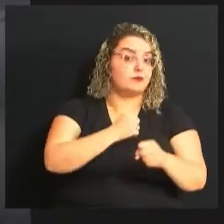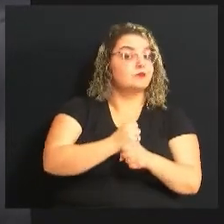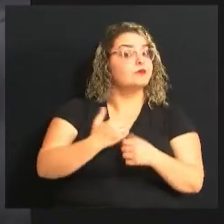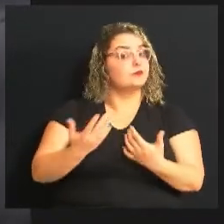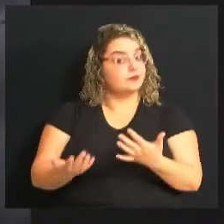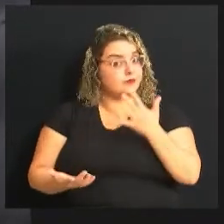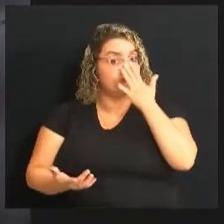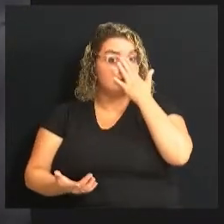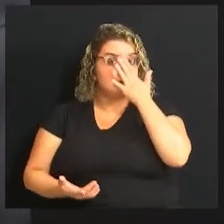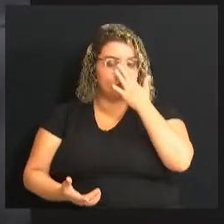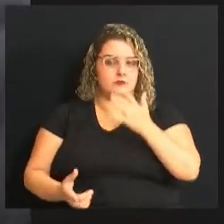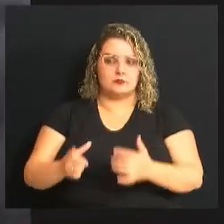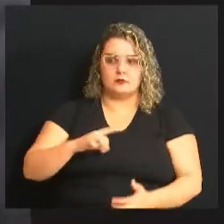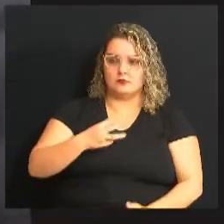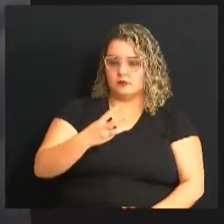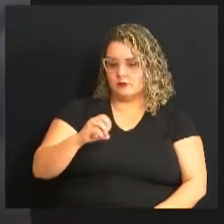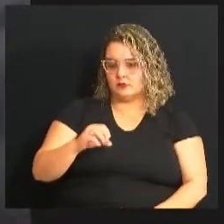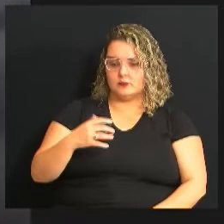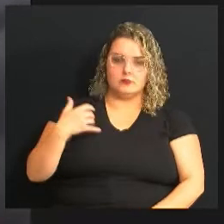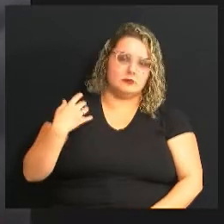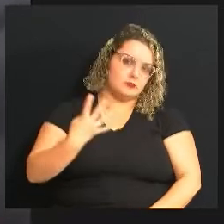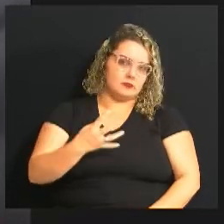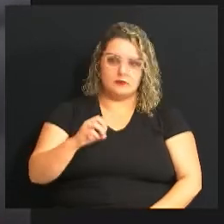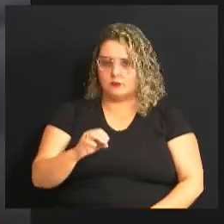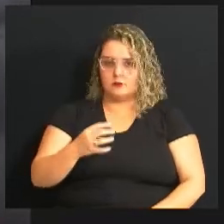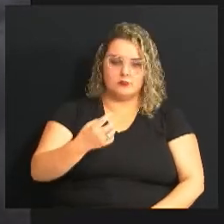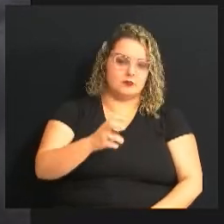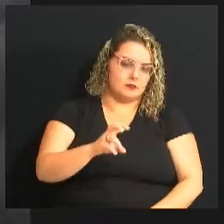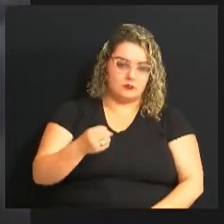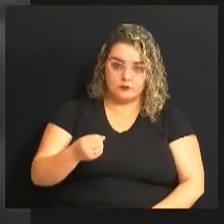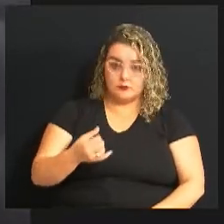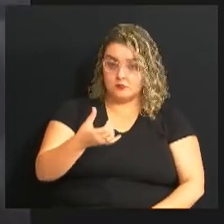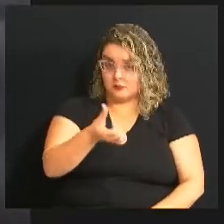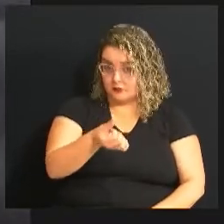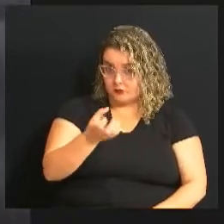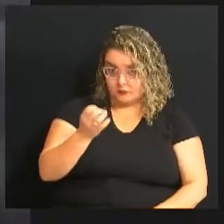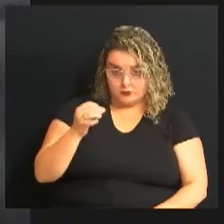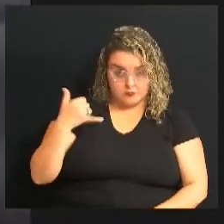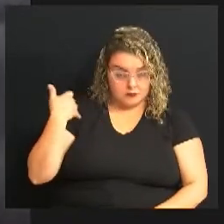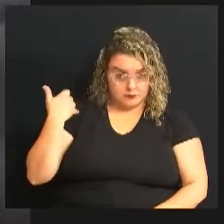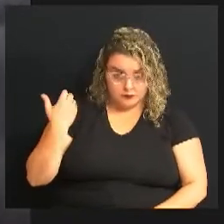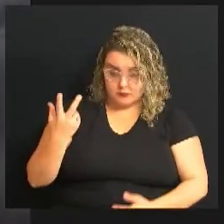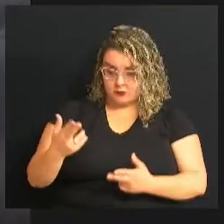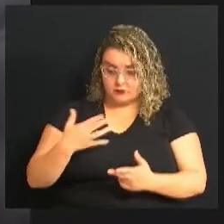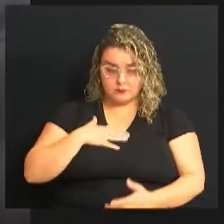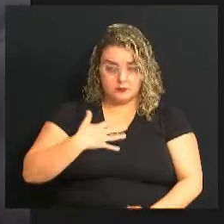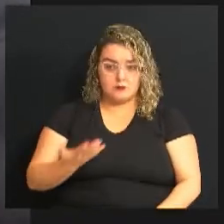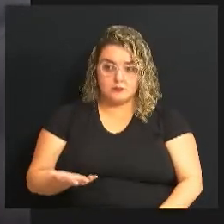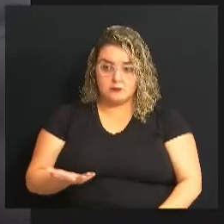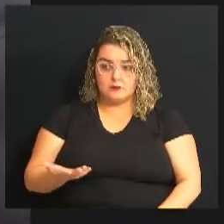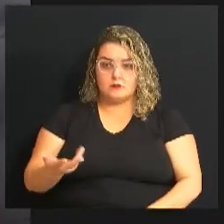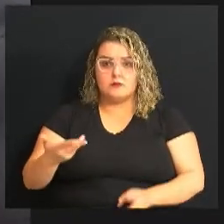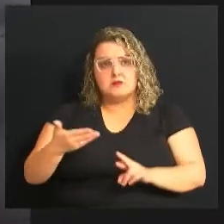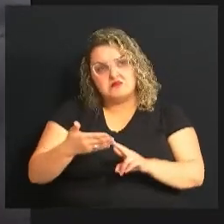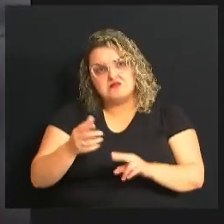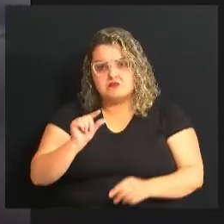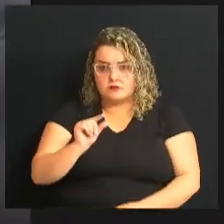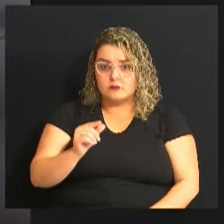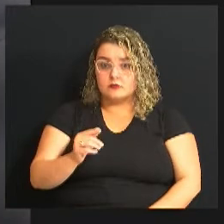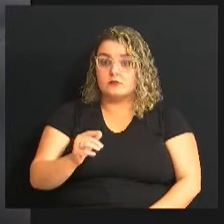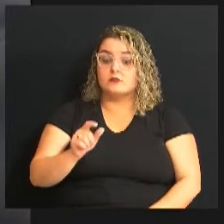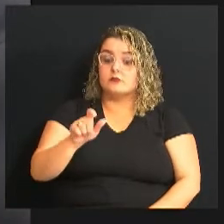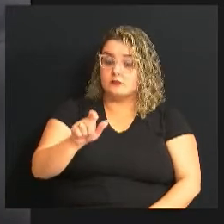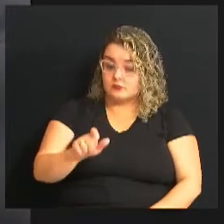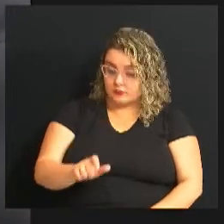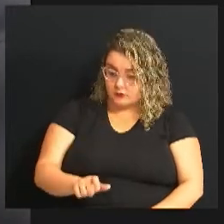quem tem 30, 40, 50, 60 anos como eu, é algo que representa muito pouco. Mas para uma pessoa,